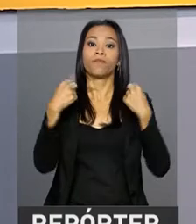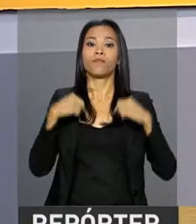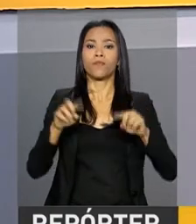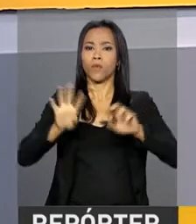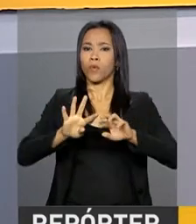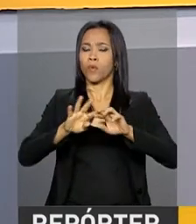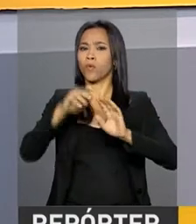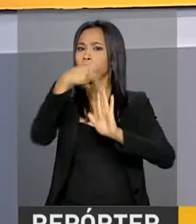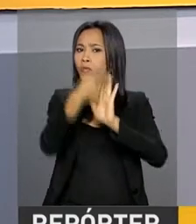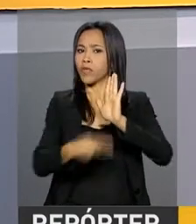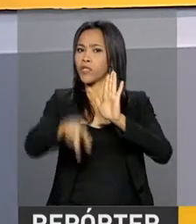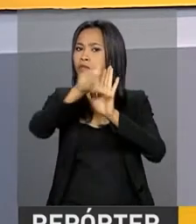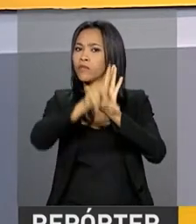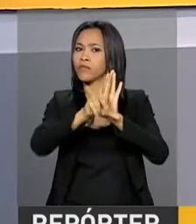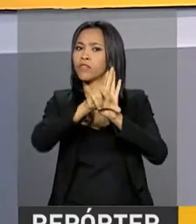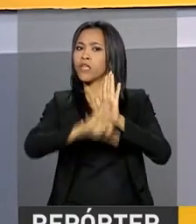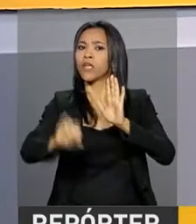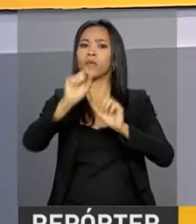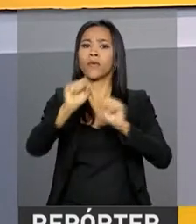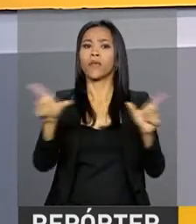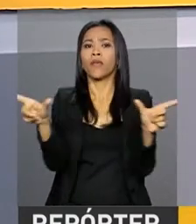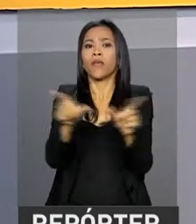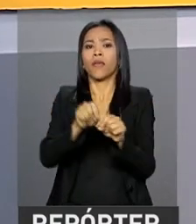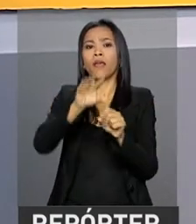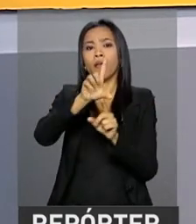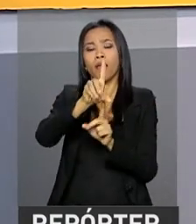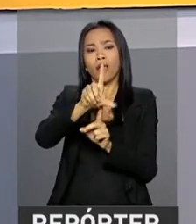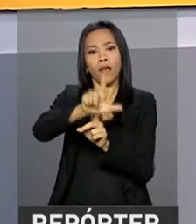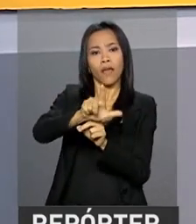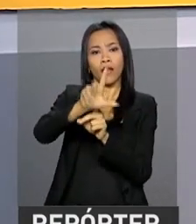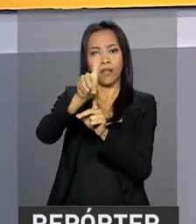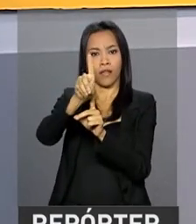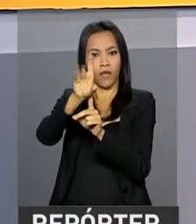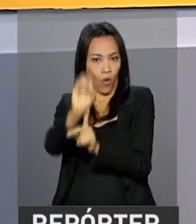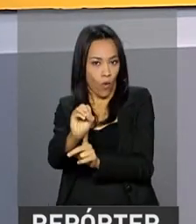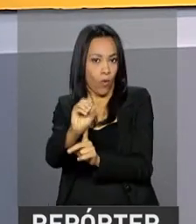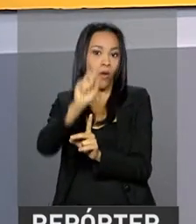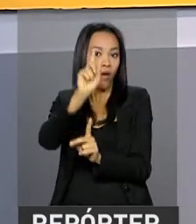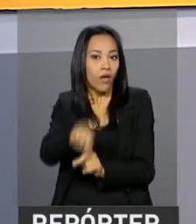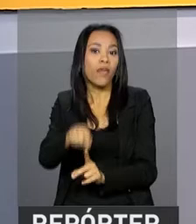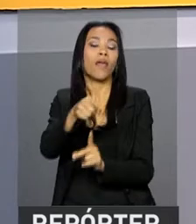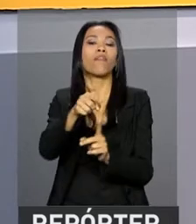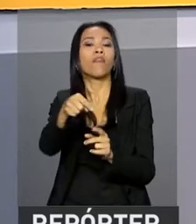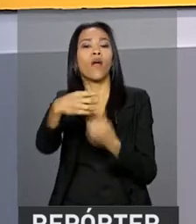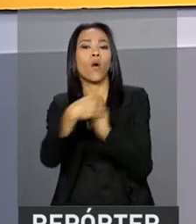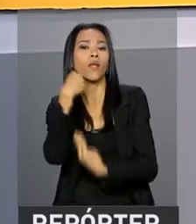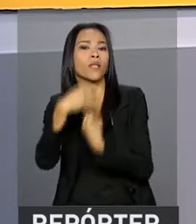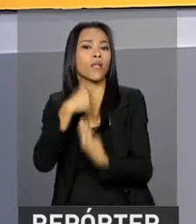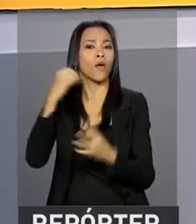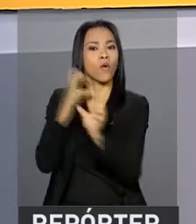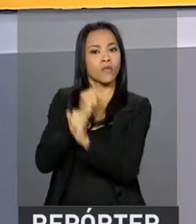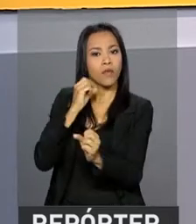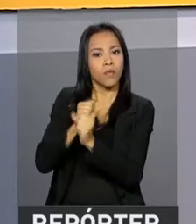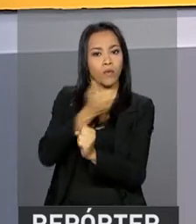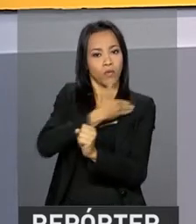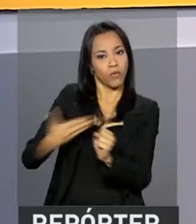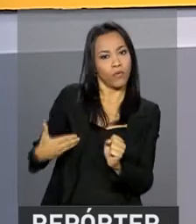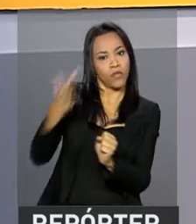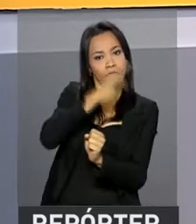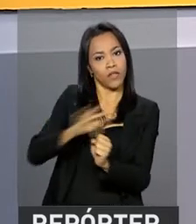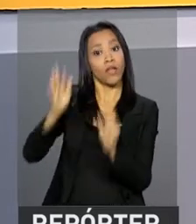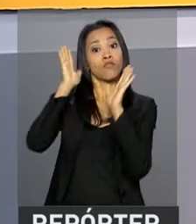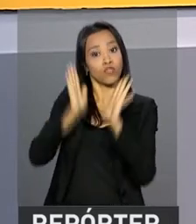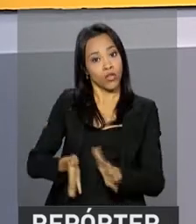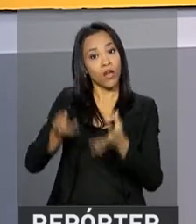projeto da Lei de Diretrizes Orçamentárias, que servirá de base para o orçamento da União do próximo ano, já foi encaminhado pelo governo federal